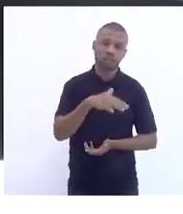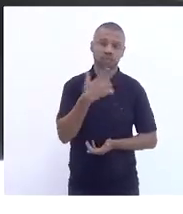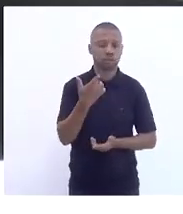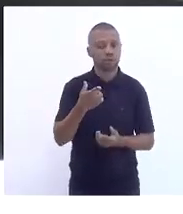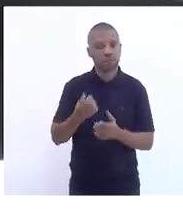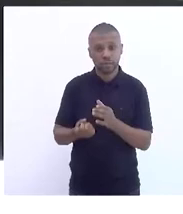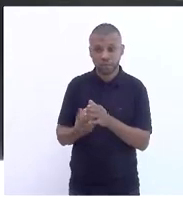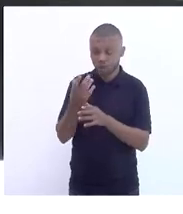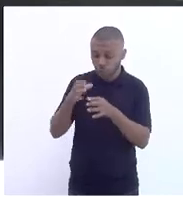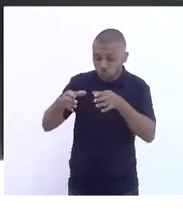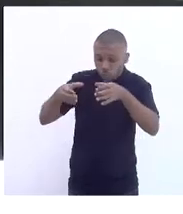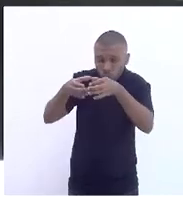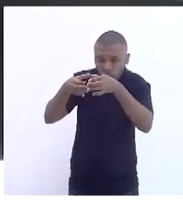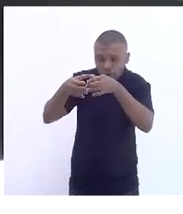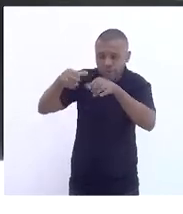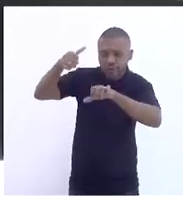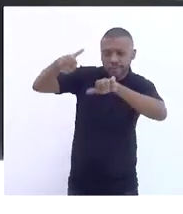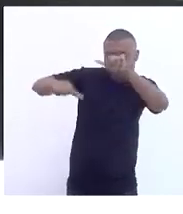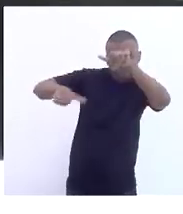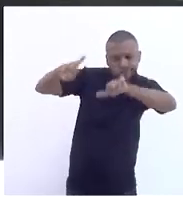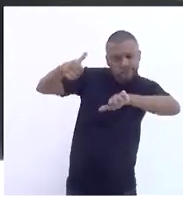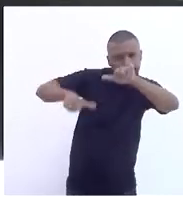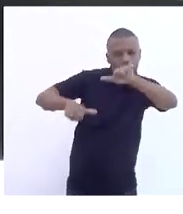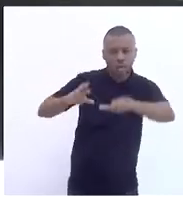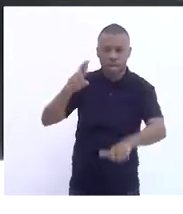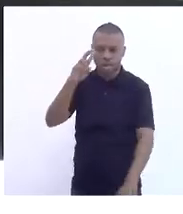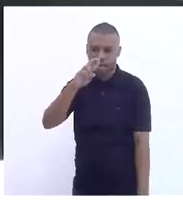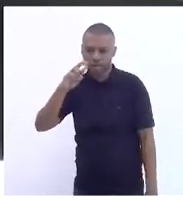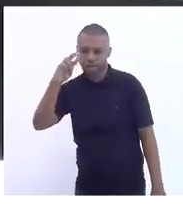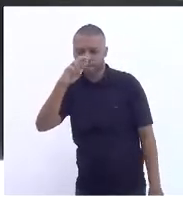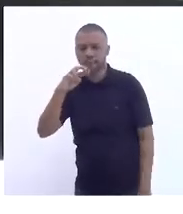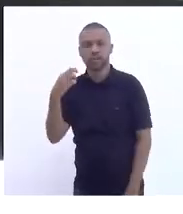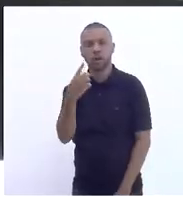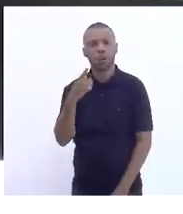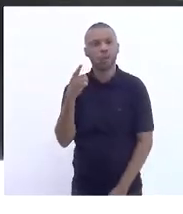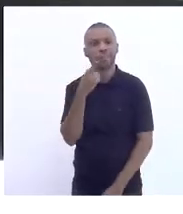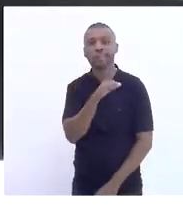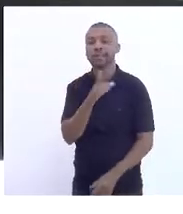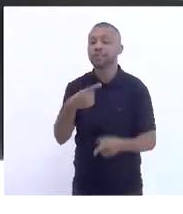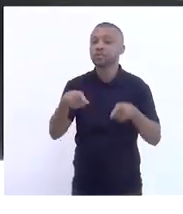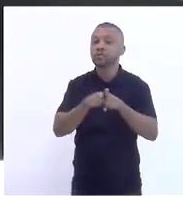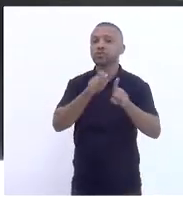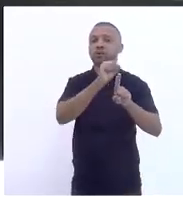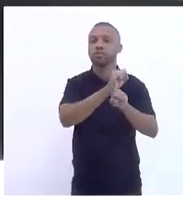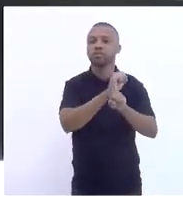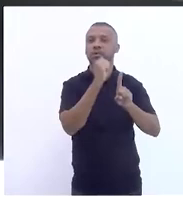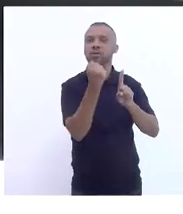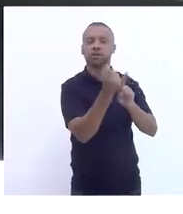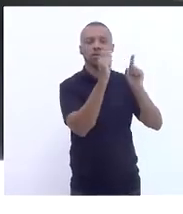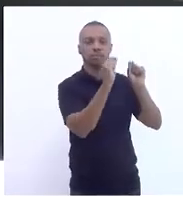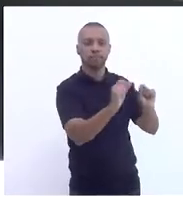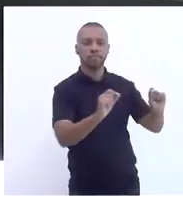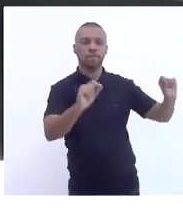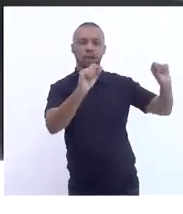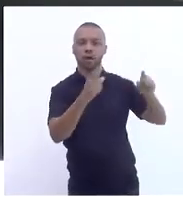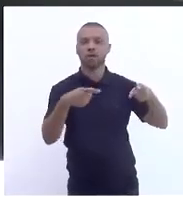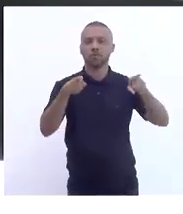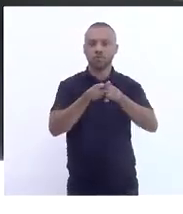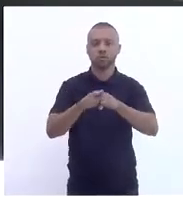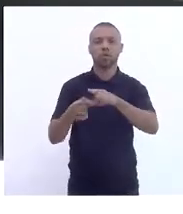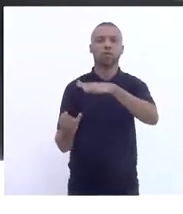um Observatório para que a gente minimamente consiga com a sociedade civil e as instituições